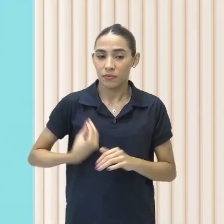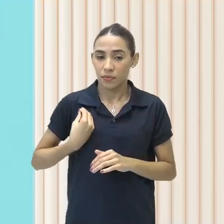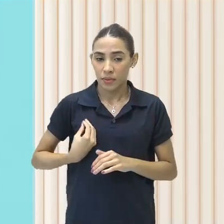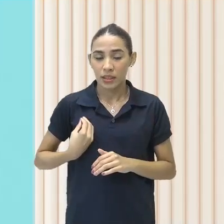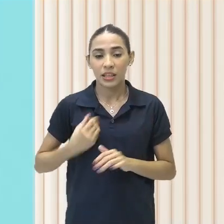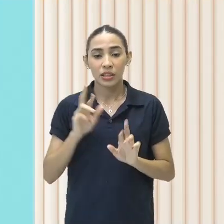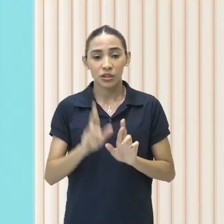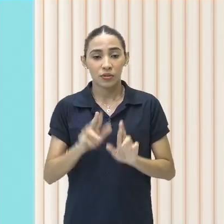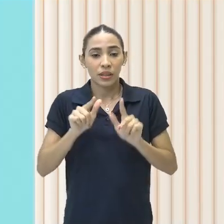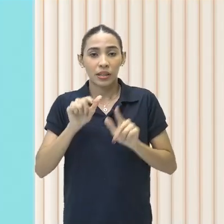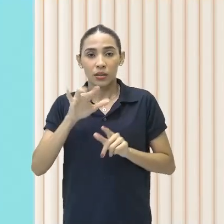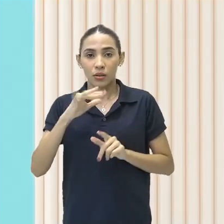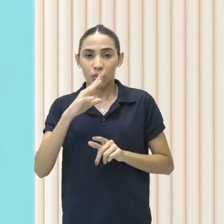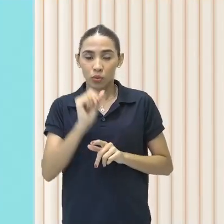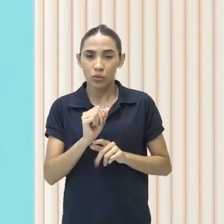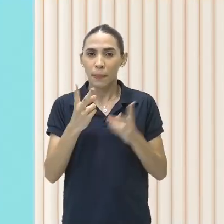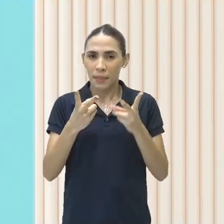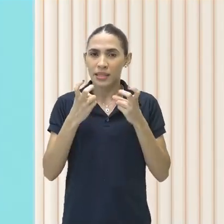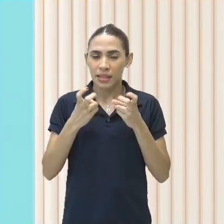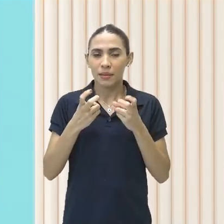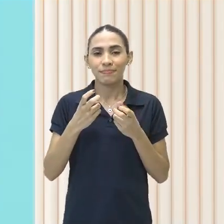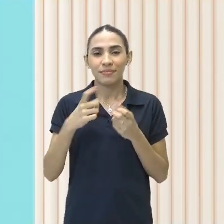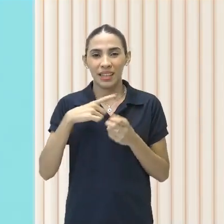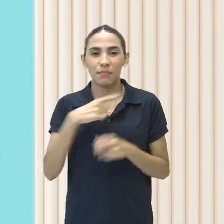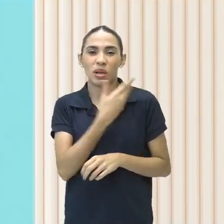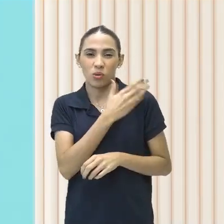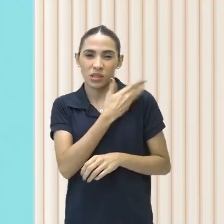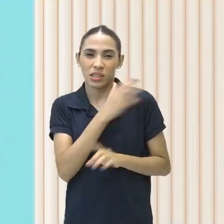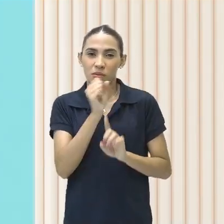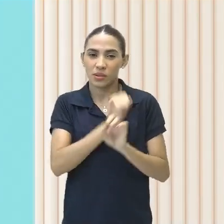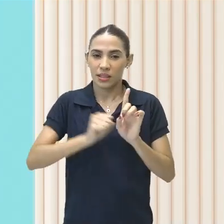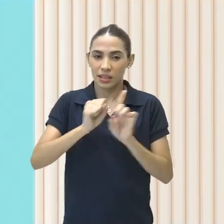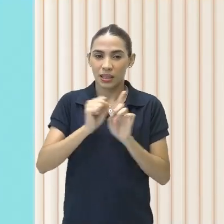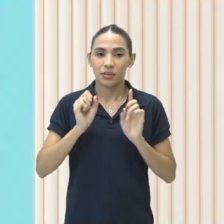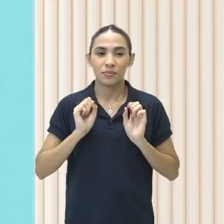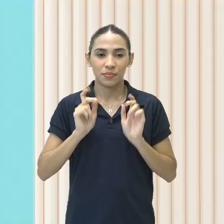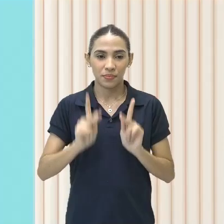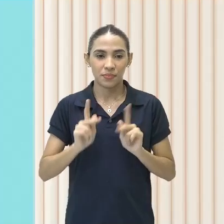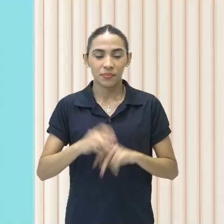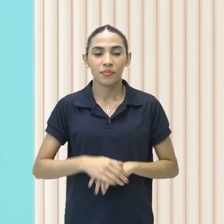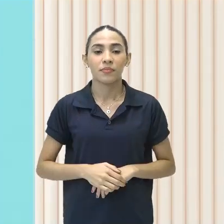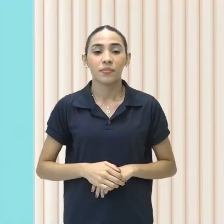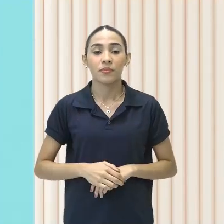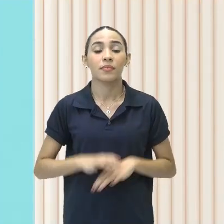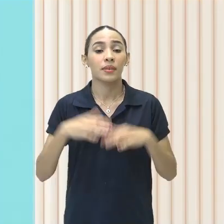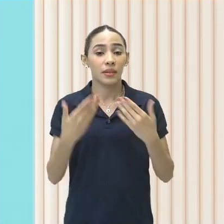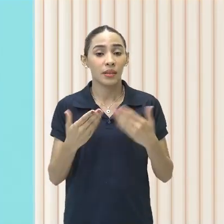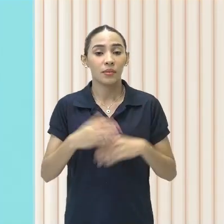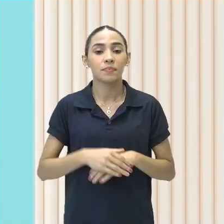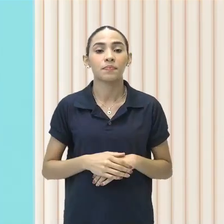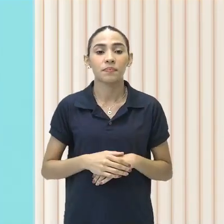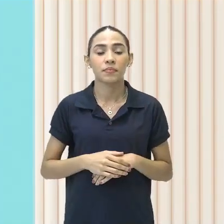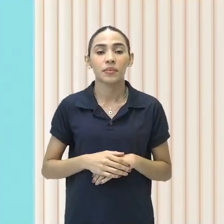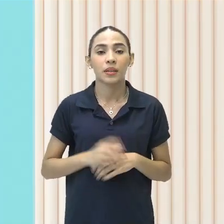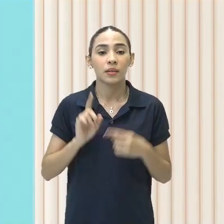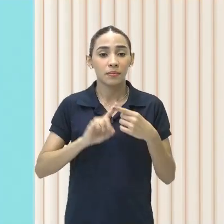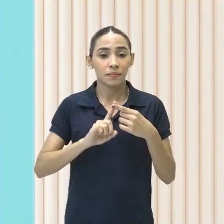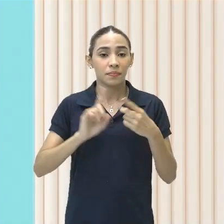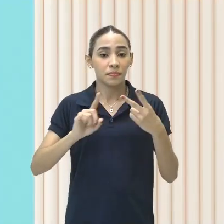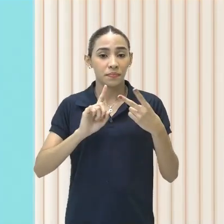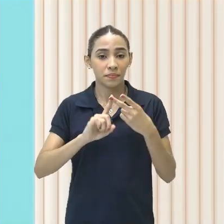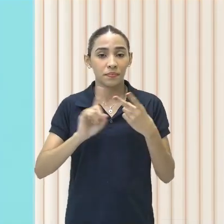Vejam como a sociedade é machista. Ok? Então, vamos lá continuar? E aí, quando a gente fala de